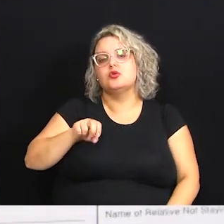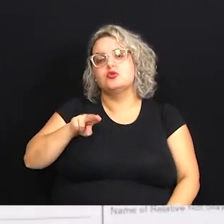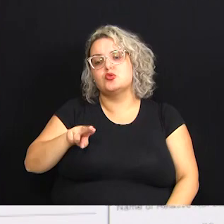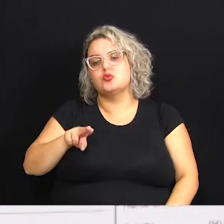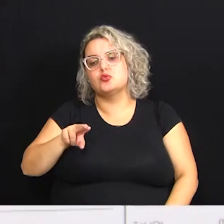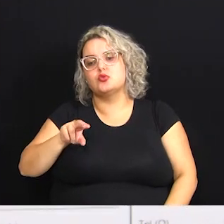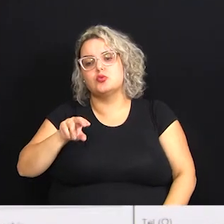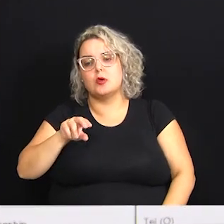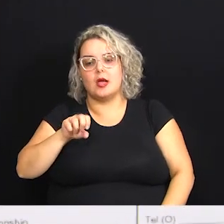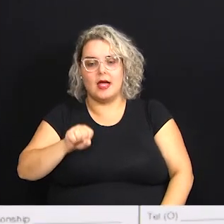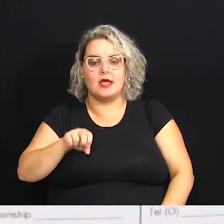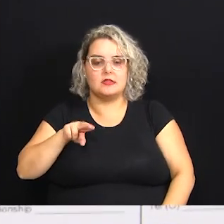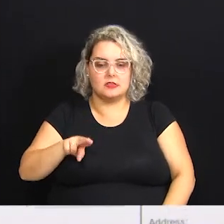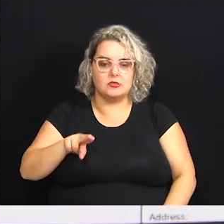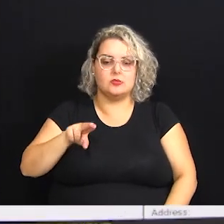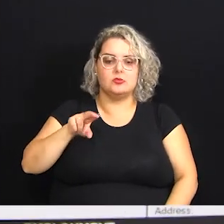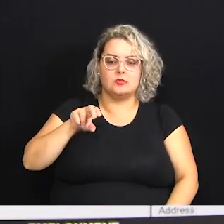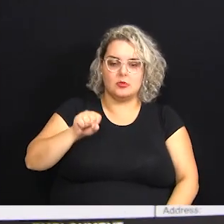SUSEP,